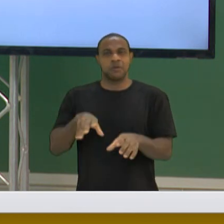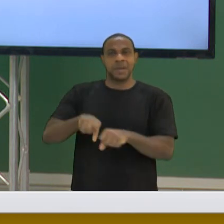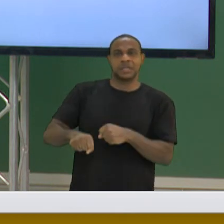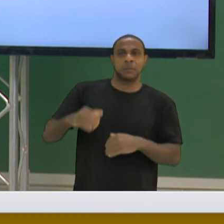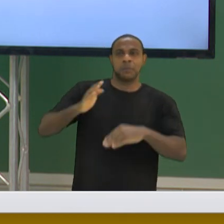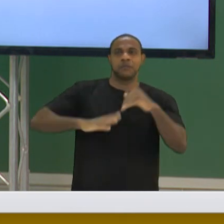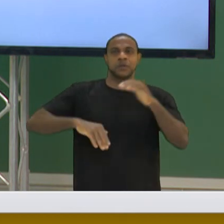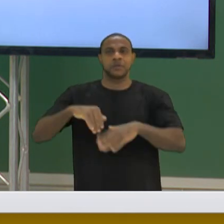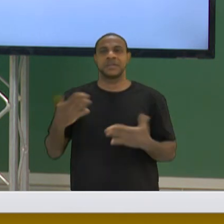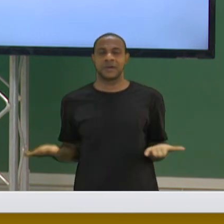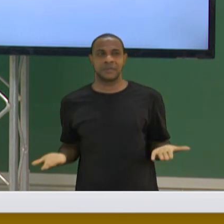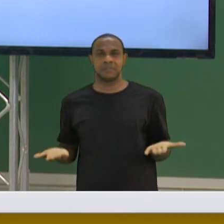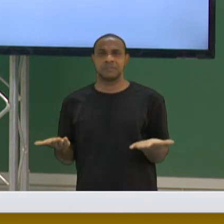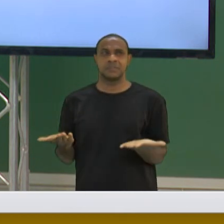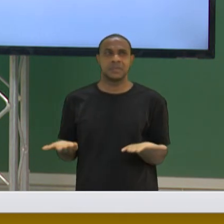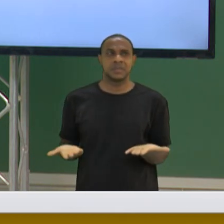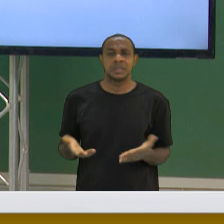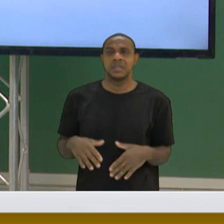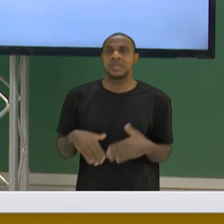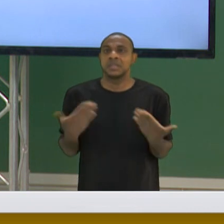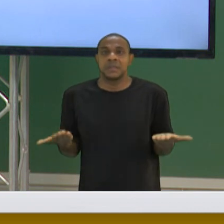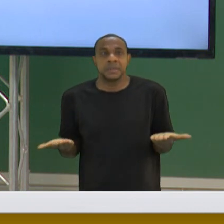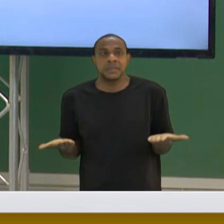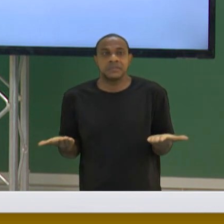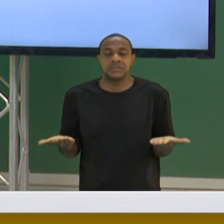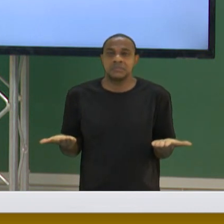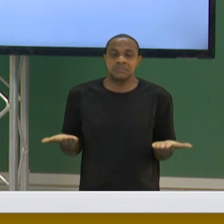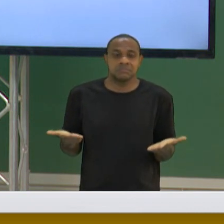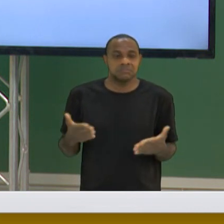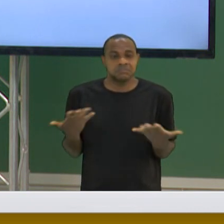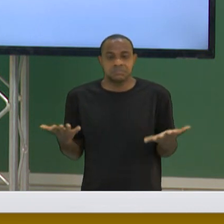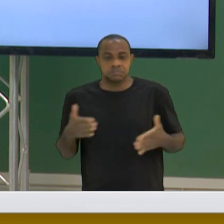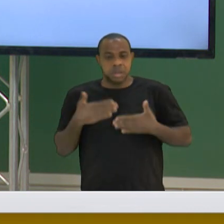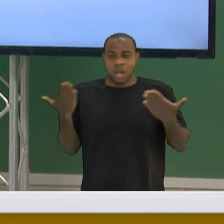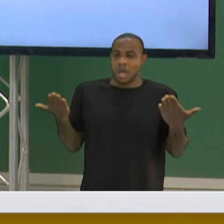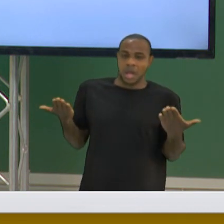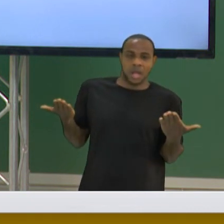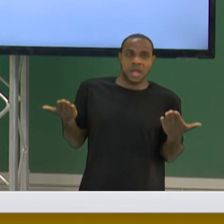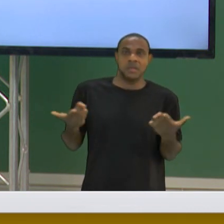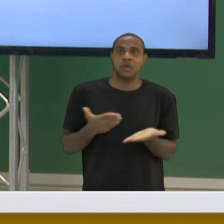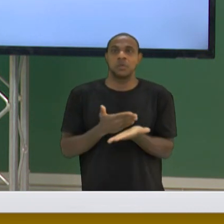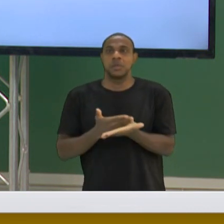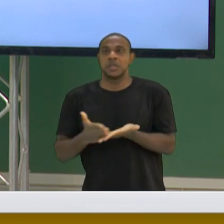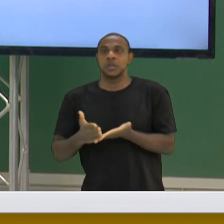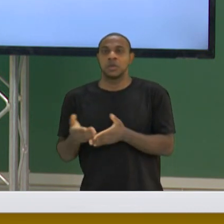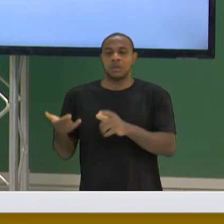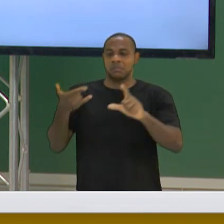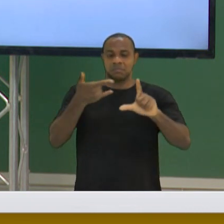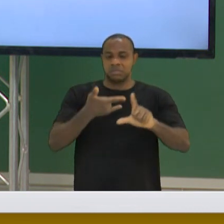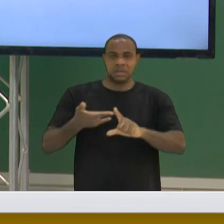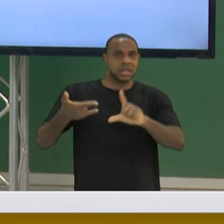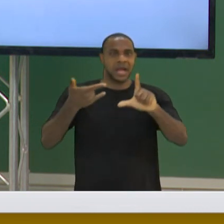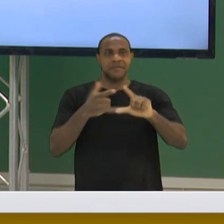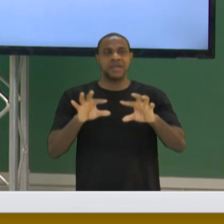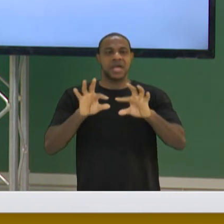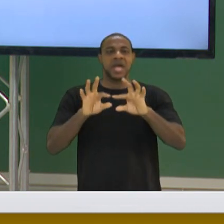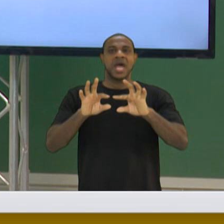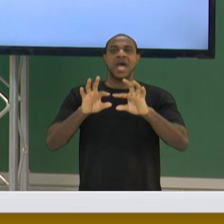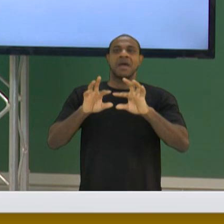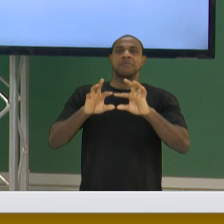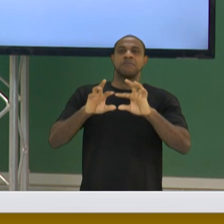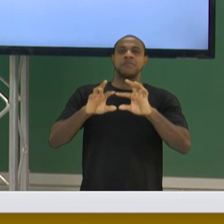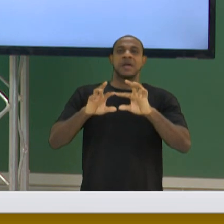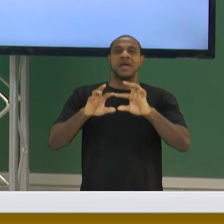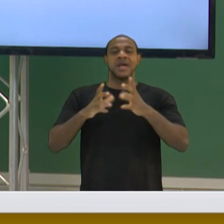de repente tudo se desestabilizou e nós começamos a fazer lives né reuniões de escola por